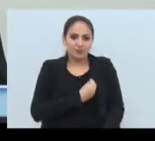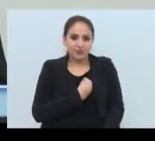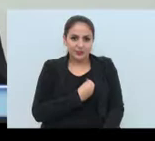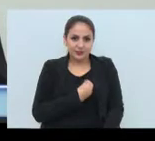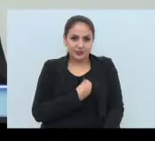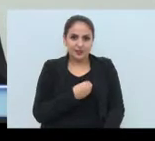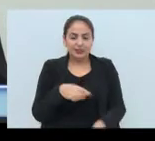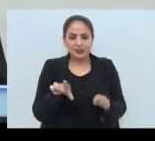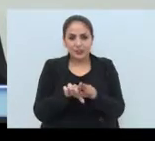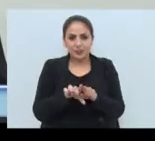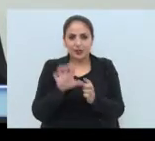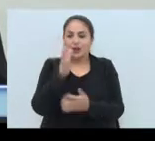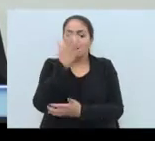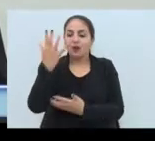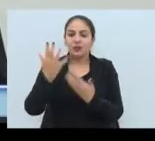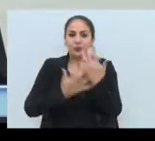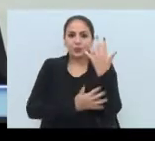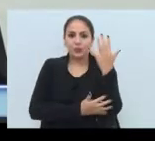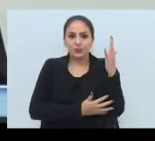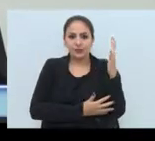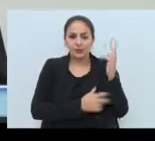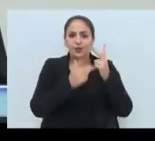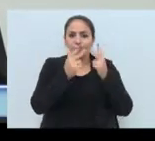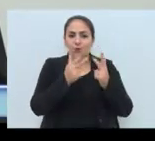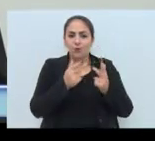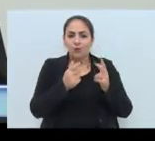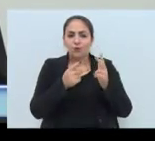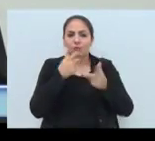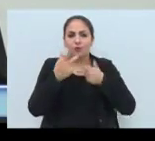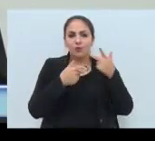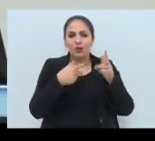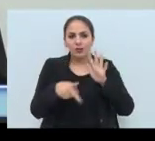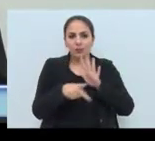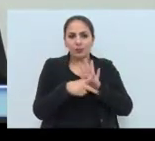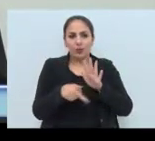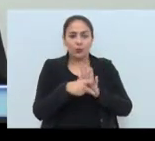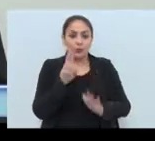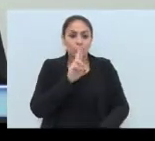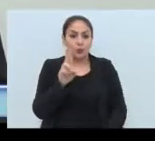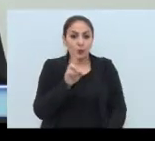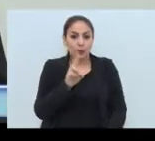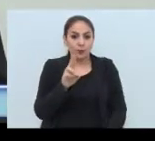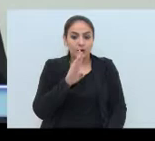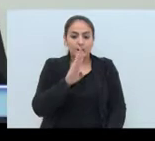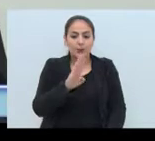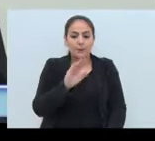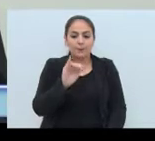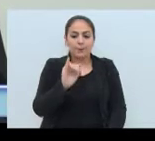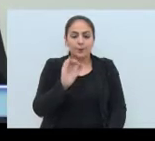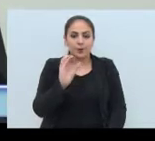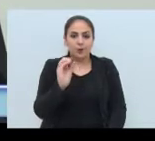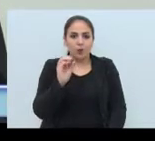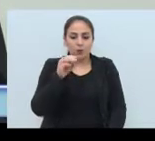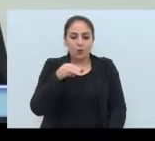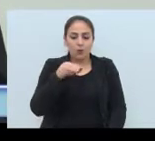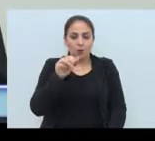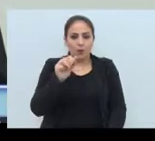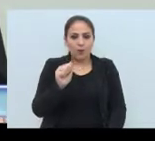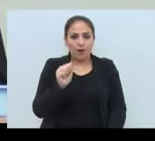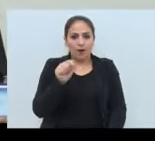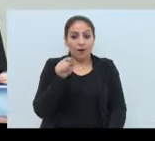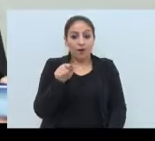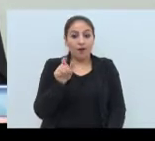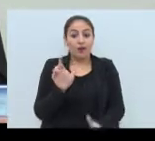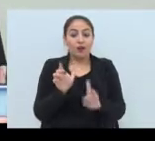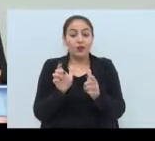a vida, com a natureza. E como diz o próprio nome de bioma, bioma entende-se